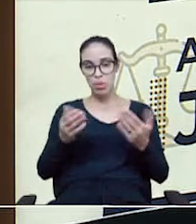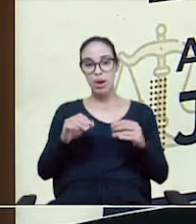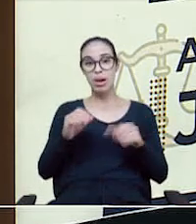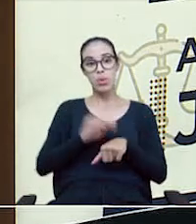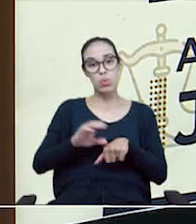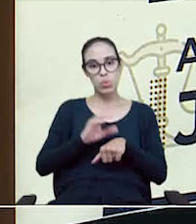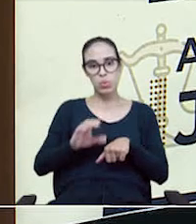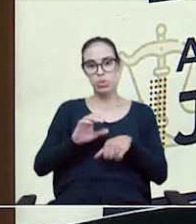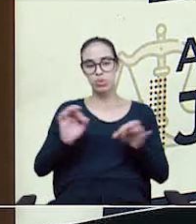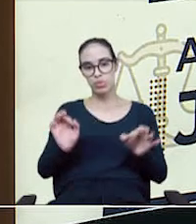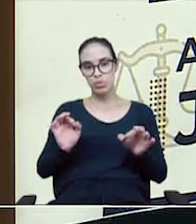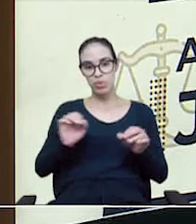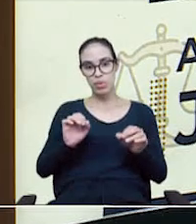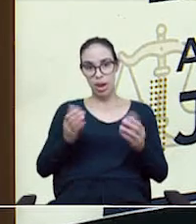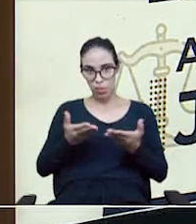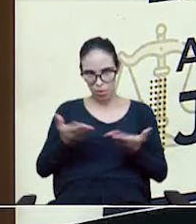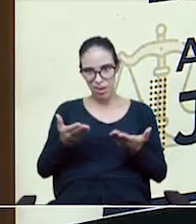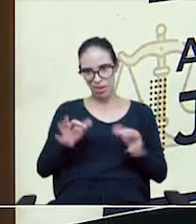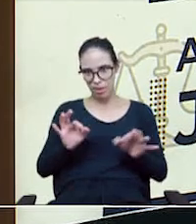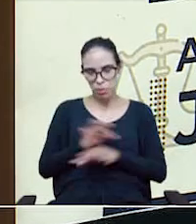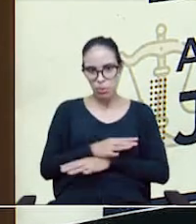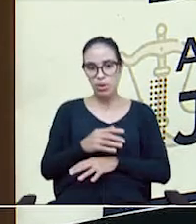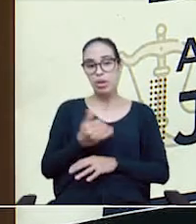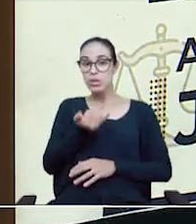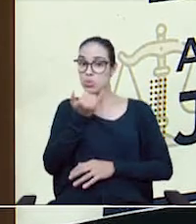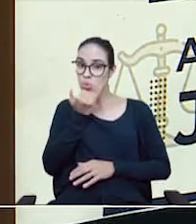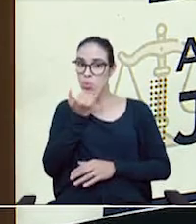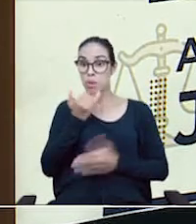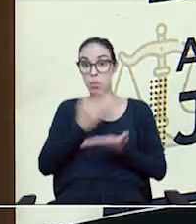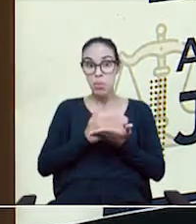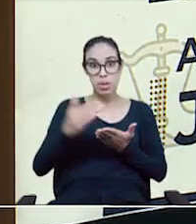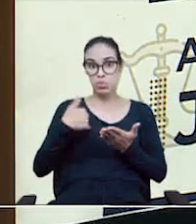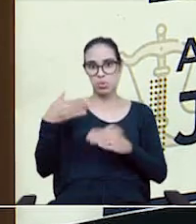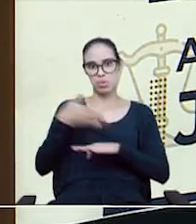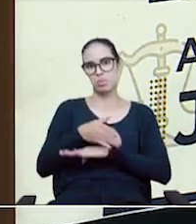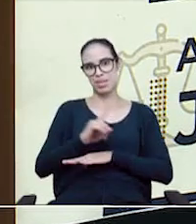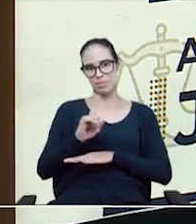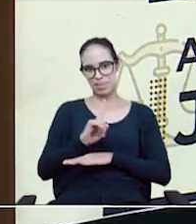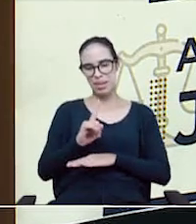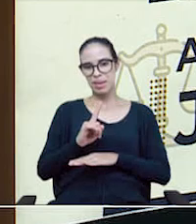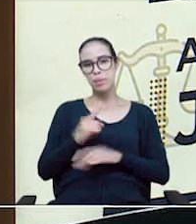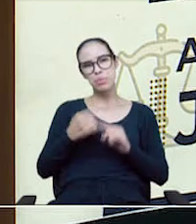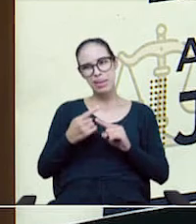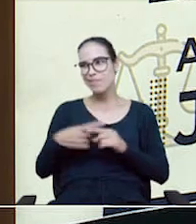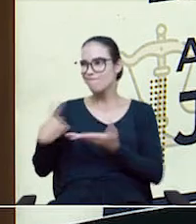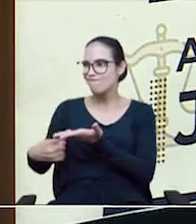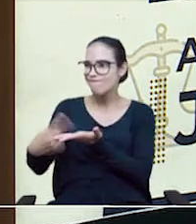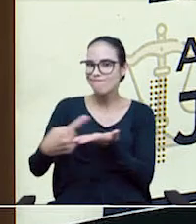não ter comparecido à abertura, mas os sucessivos compromissos